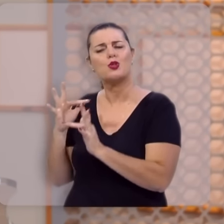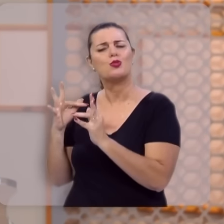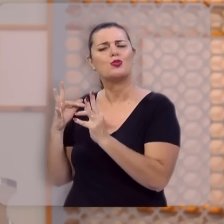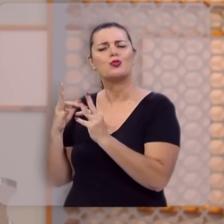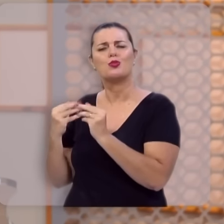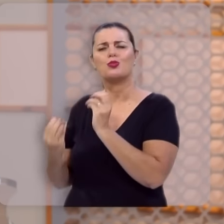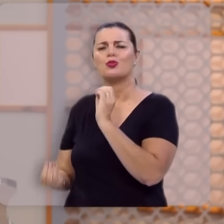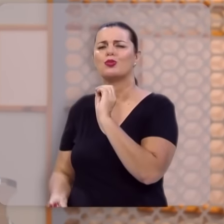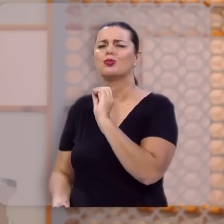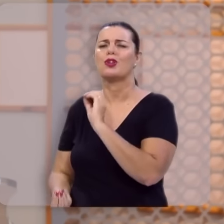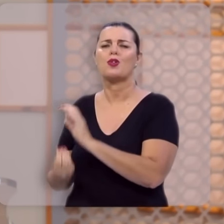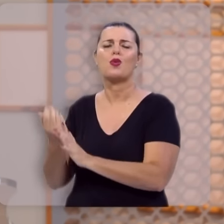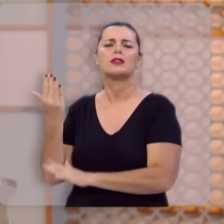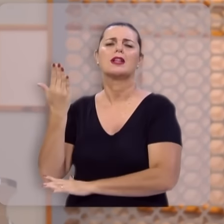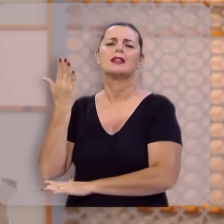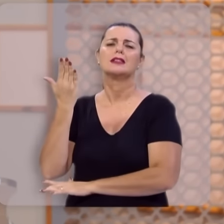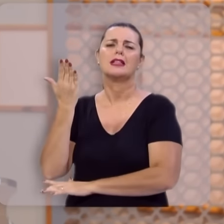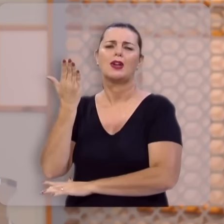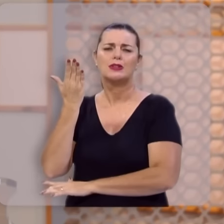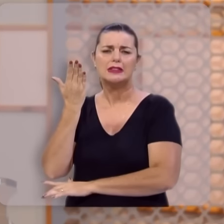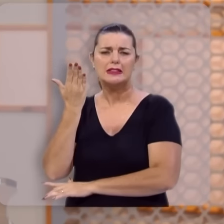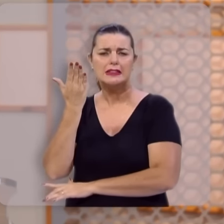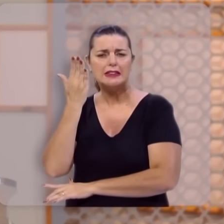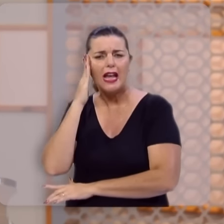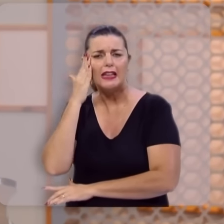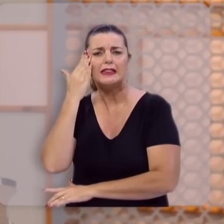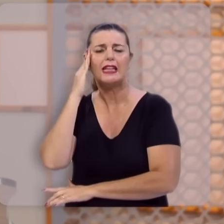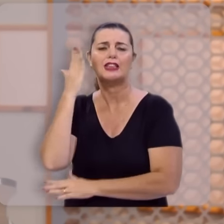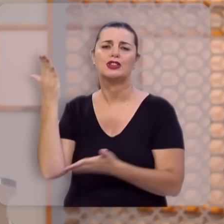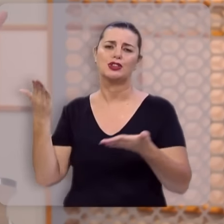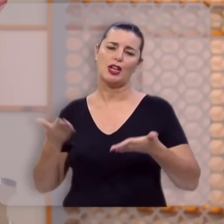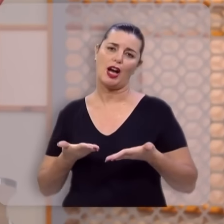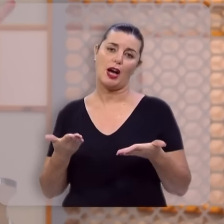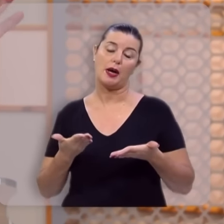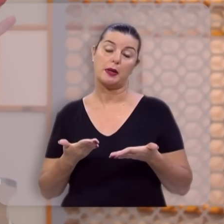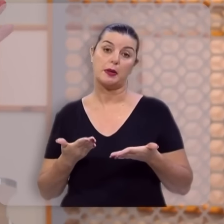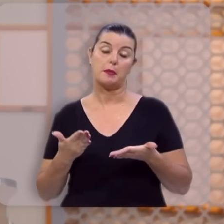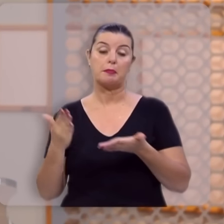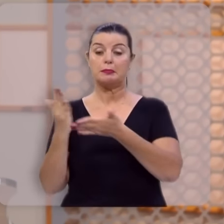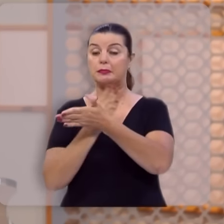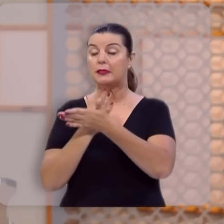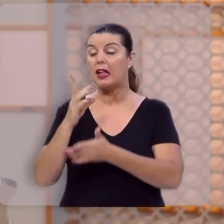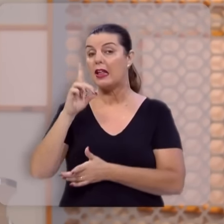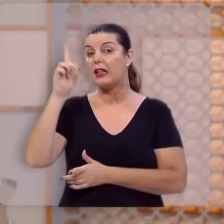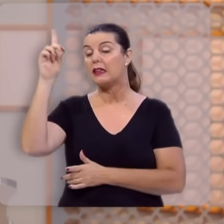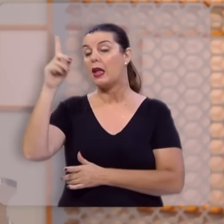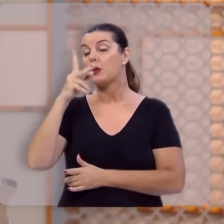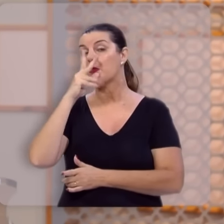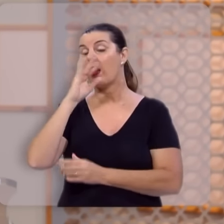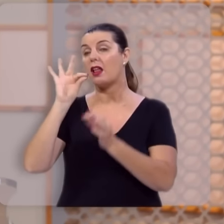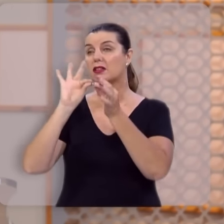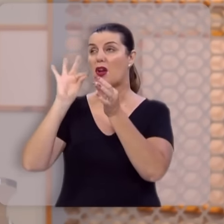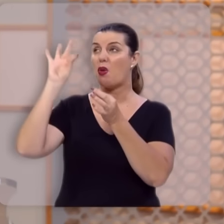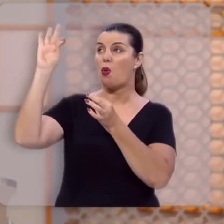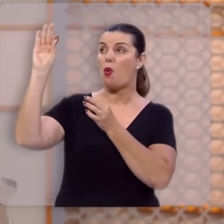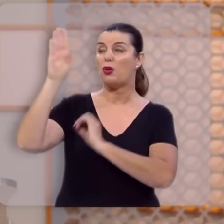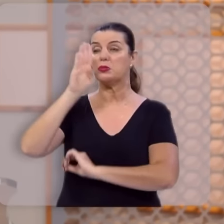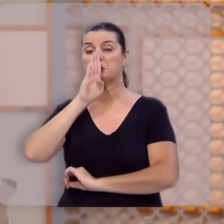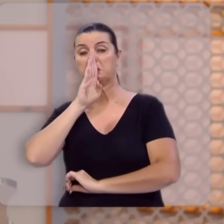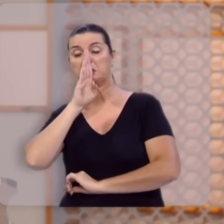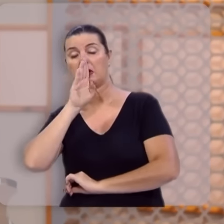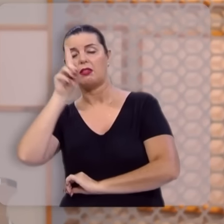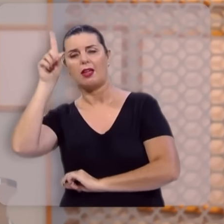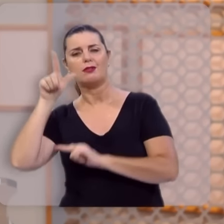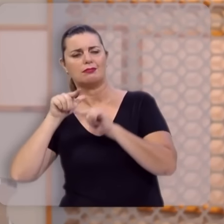fez sentido. Porque mesmo quando Deus parece longe ou silencioso, Deus